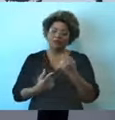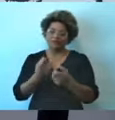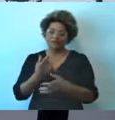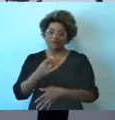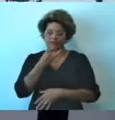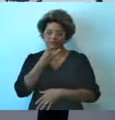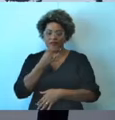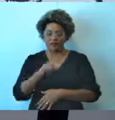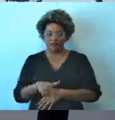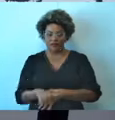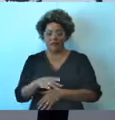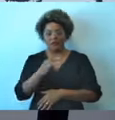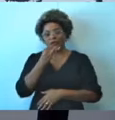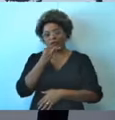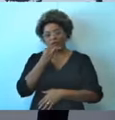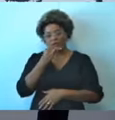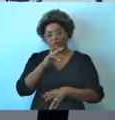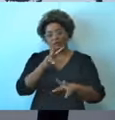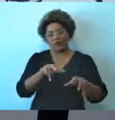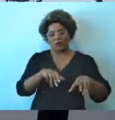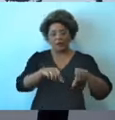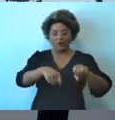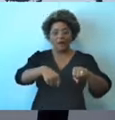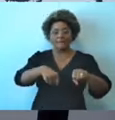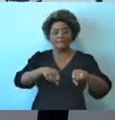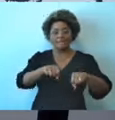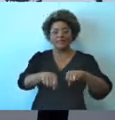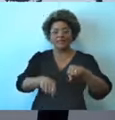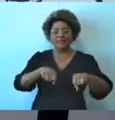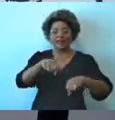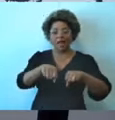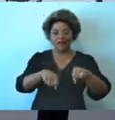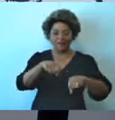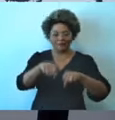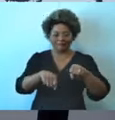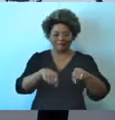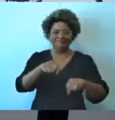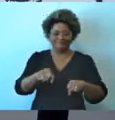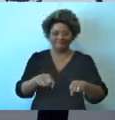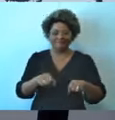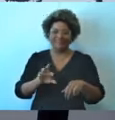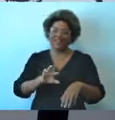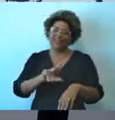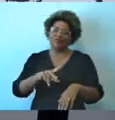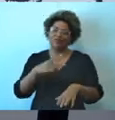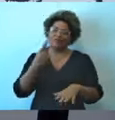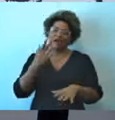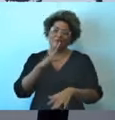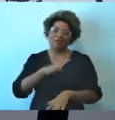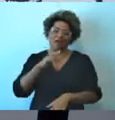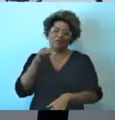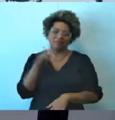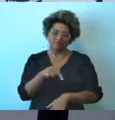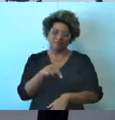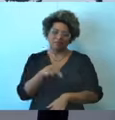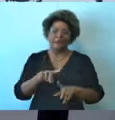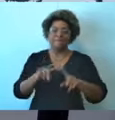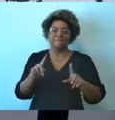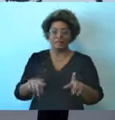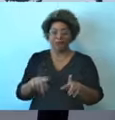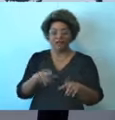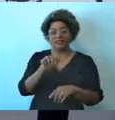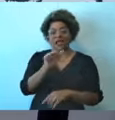quero aqui virar o inimigo do ciclista também, mas em um caso onde na Afonso Pena, que também é um